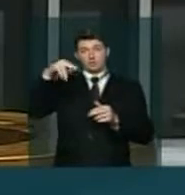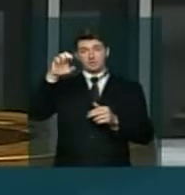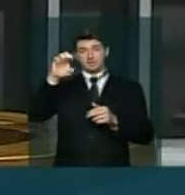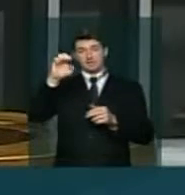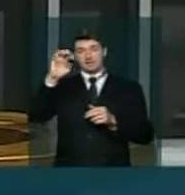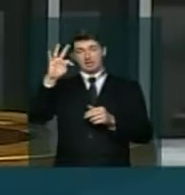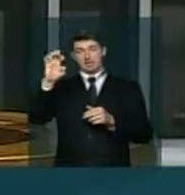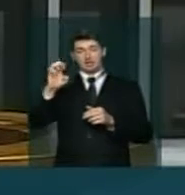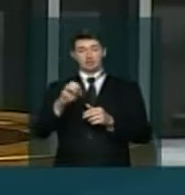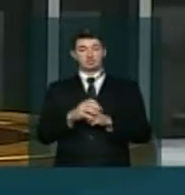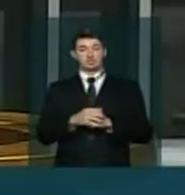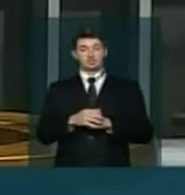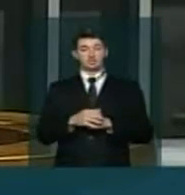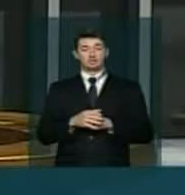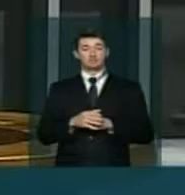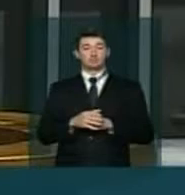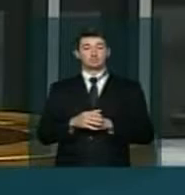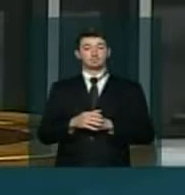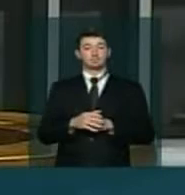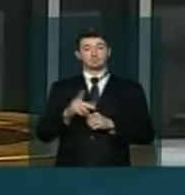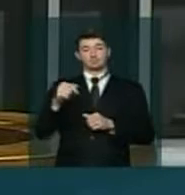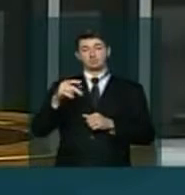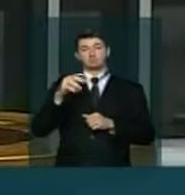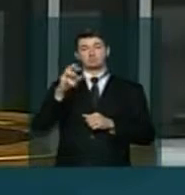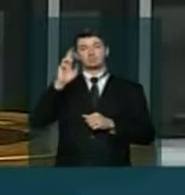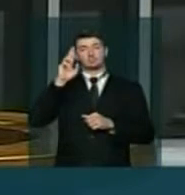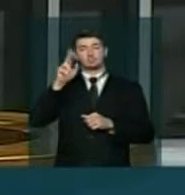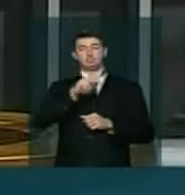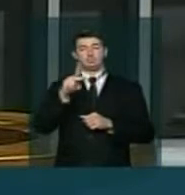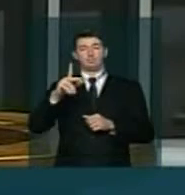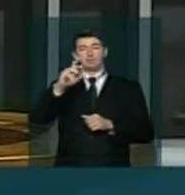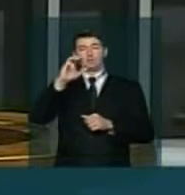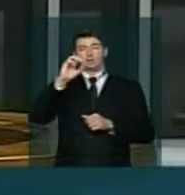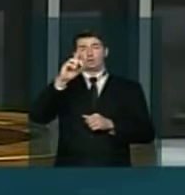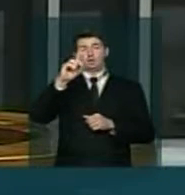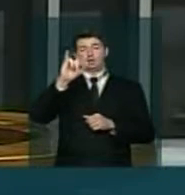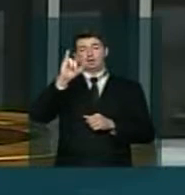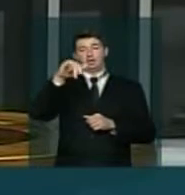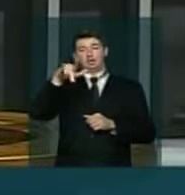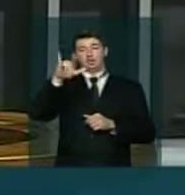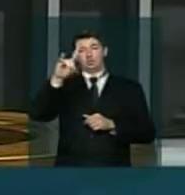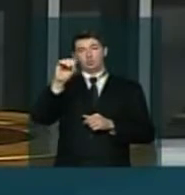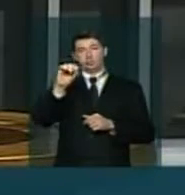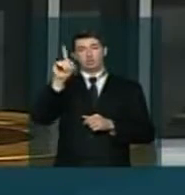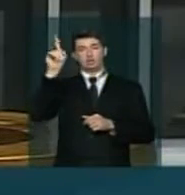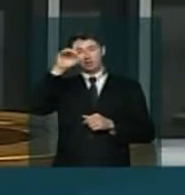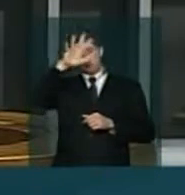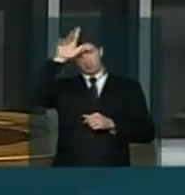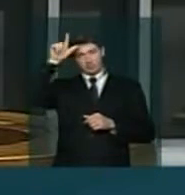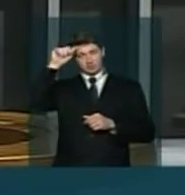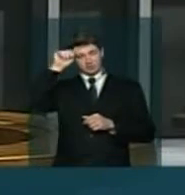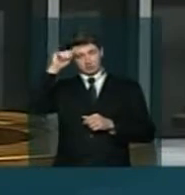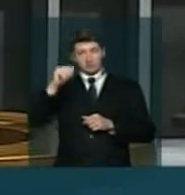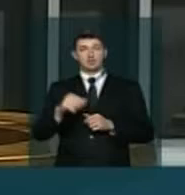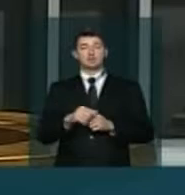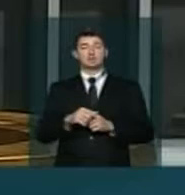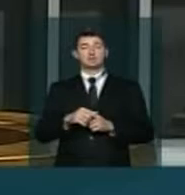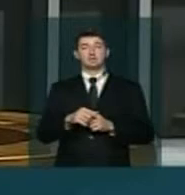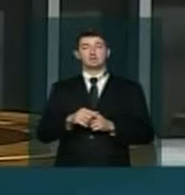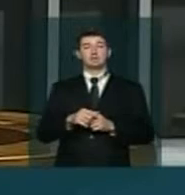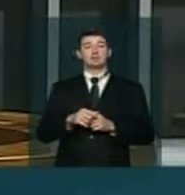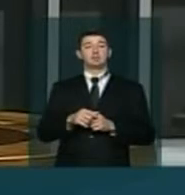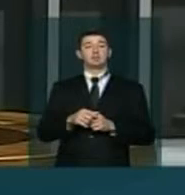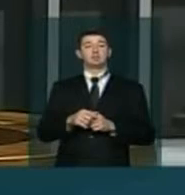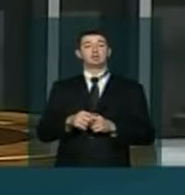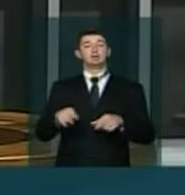é liderado pelo professor Odenildo Sena, que é o secretário de Ciência e Tecnologia do Estado do Amazonas, e é